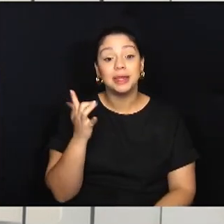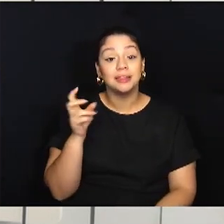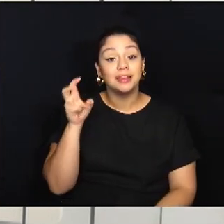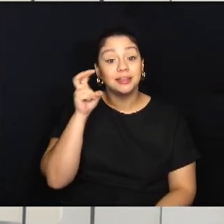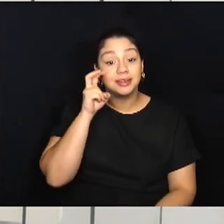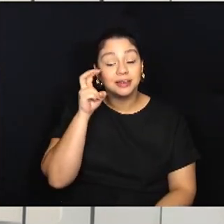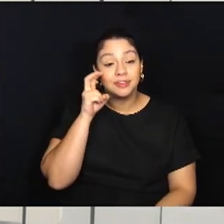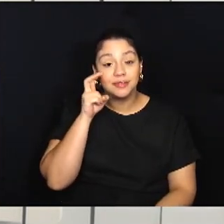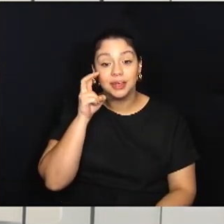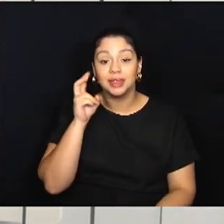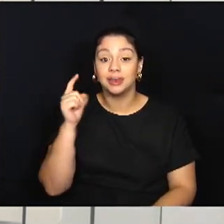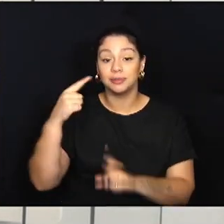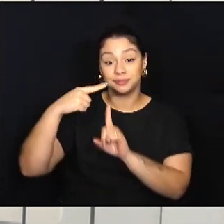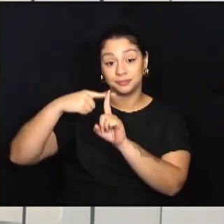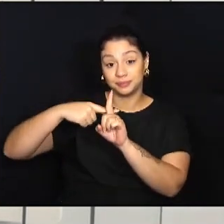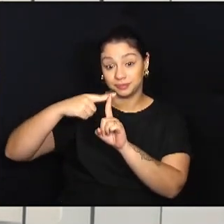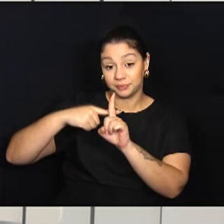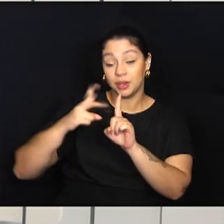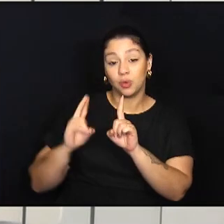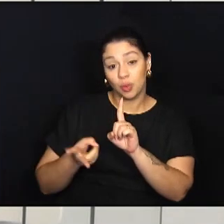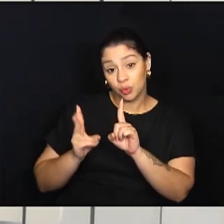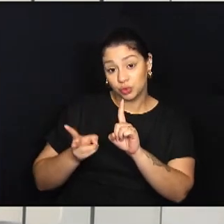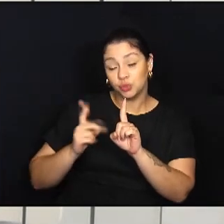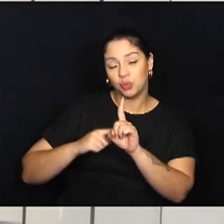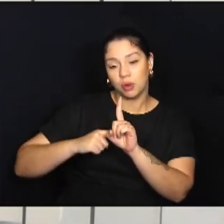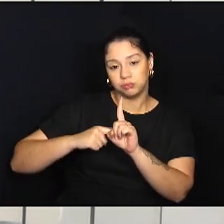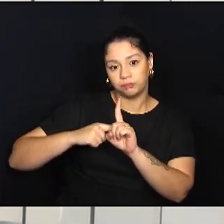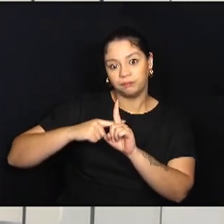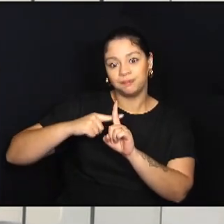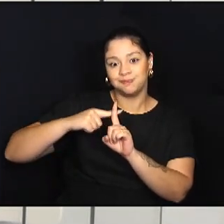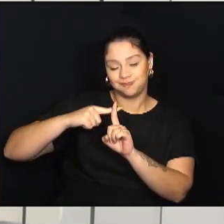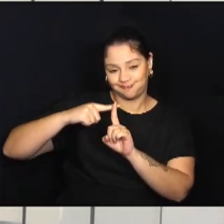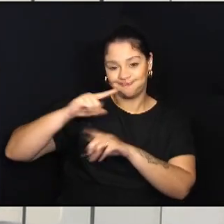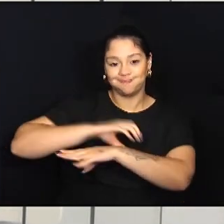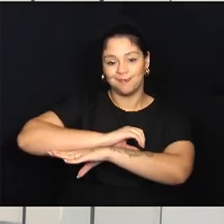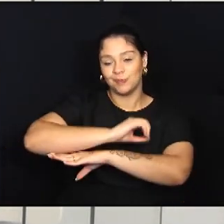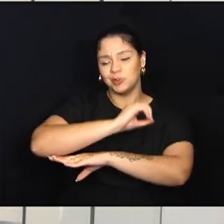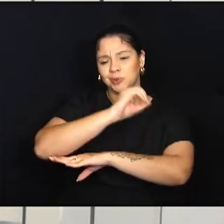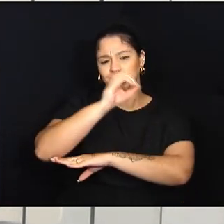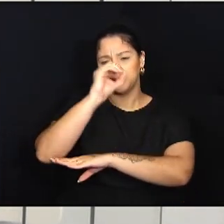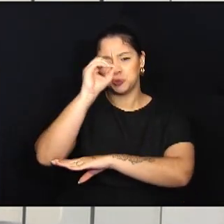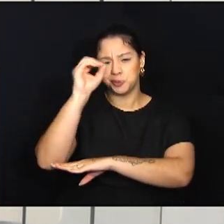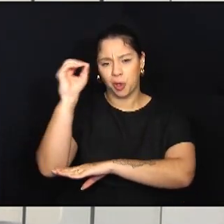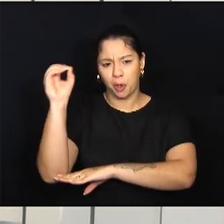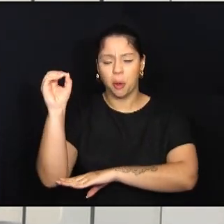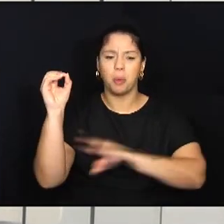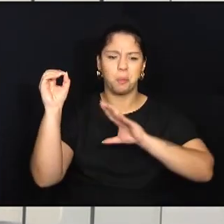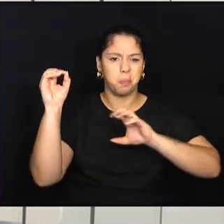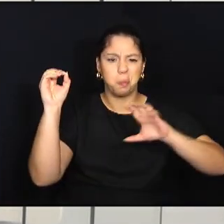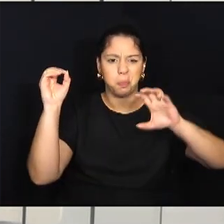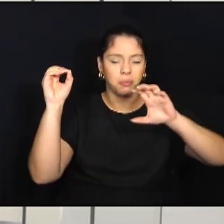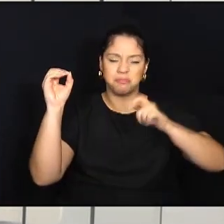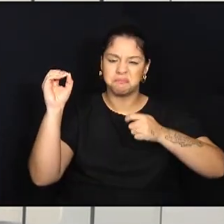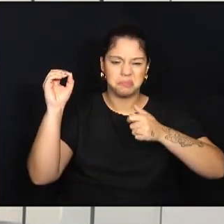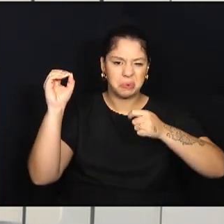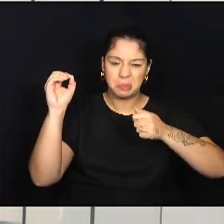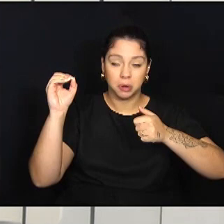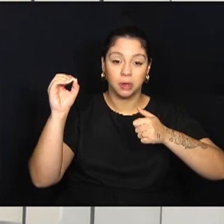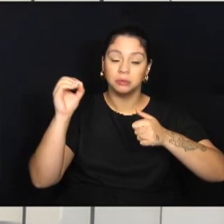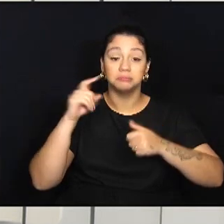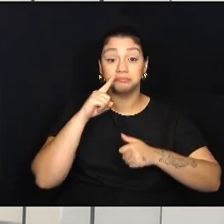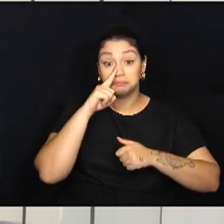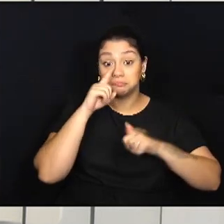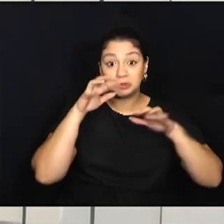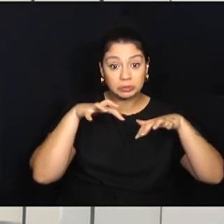a temperatura segue subindo, com o sol durante todo o dia, pouca nebulosidade e sem previsão